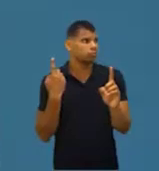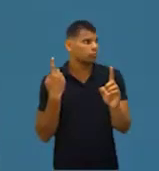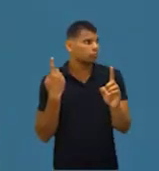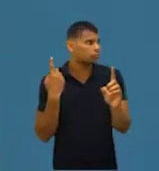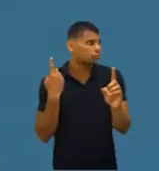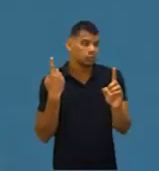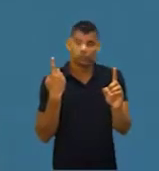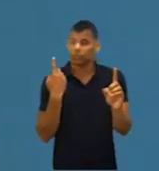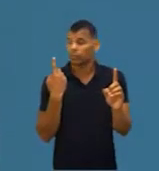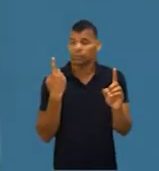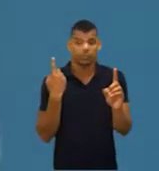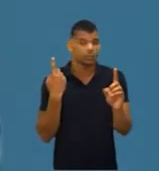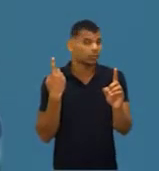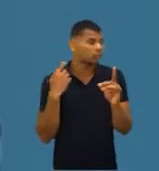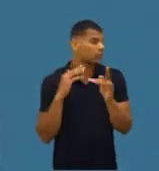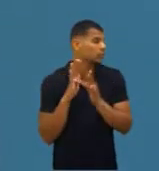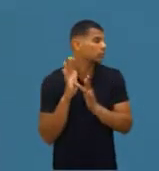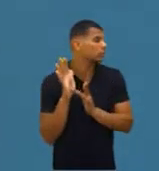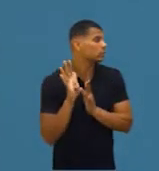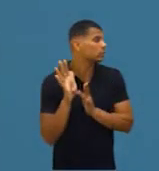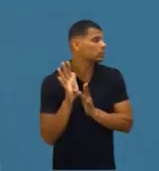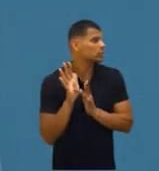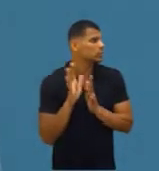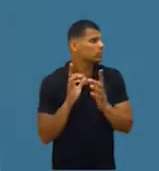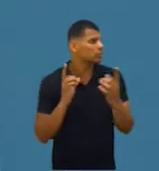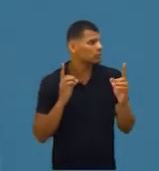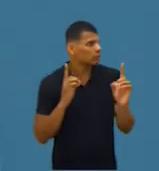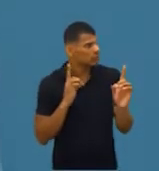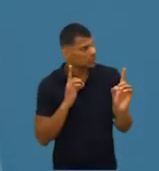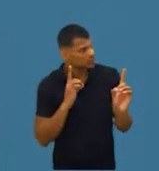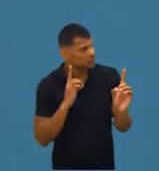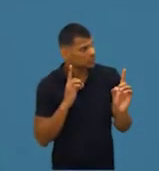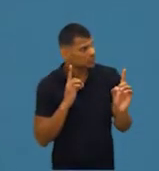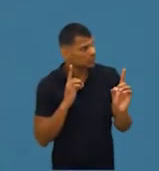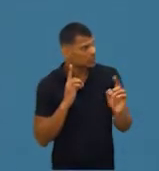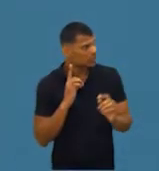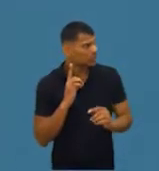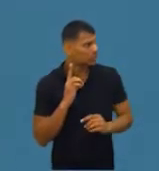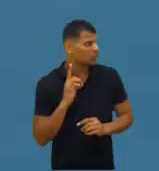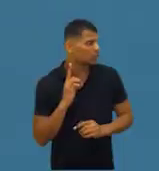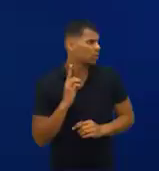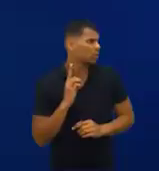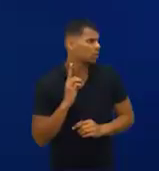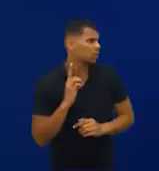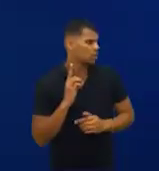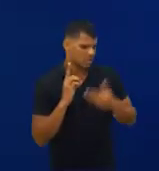A boca tremia, os olhos ardiam, era uma doce agonia.